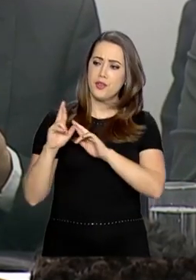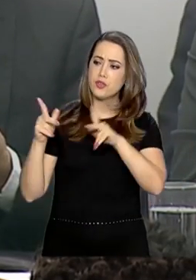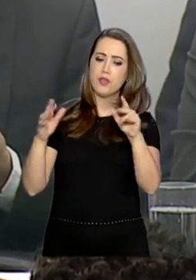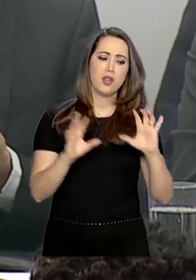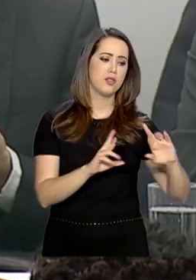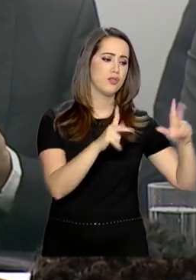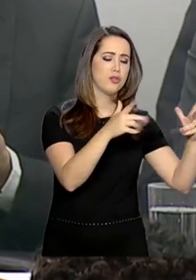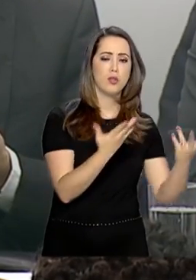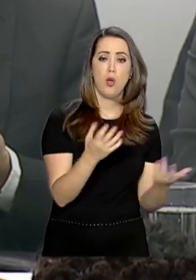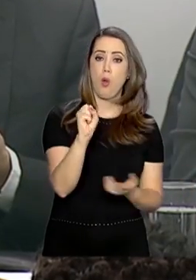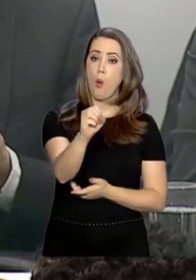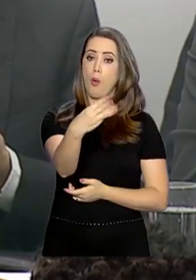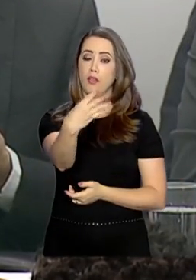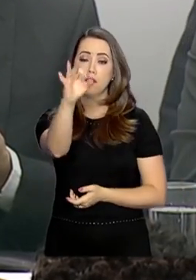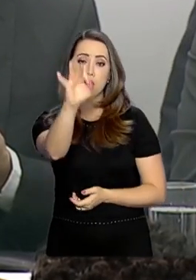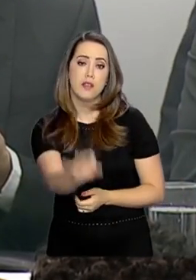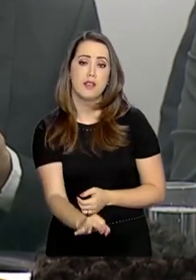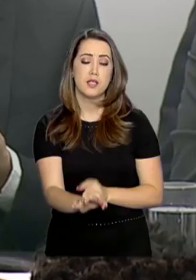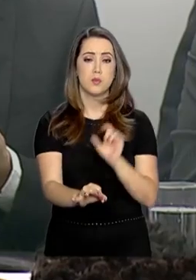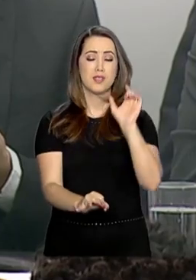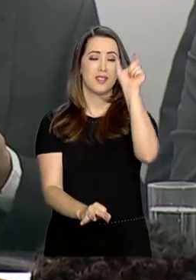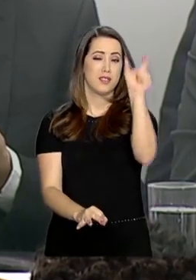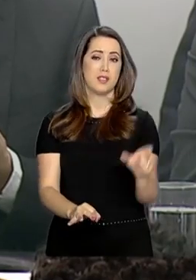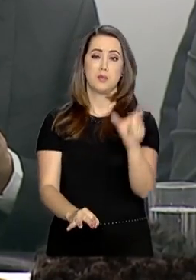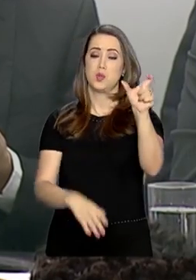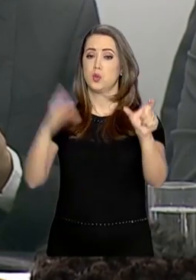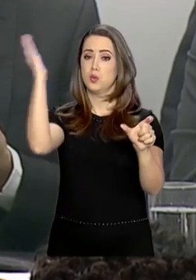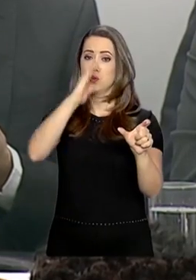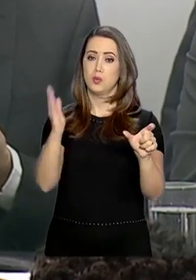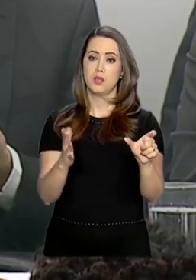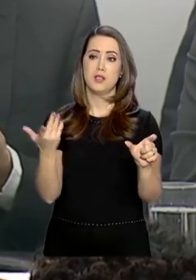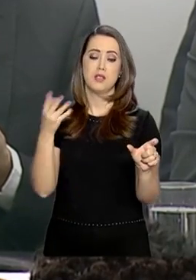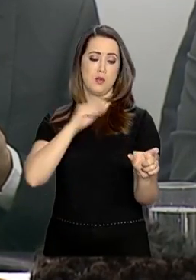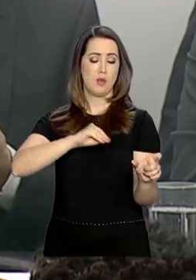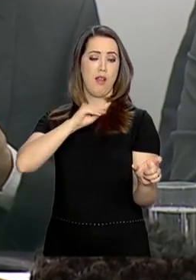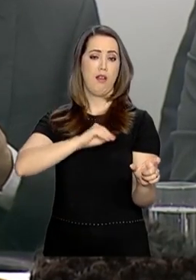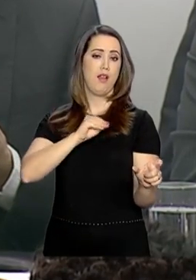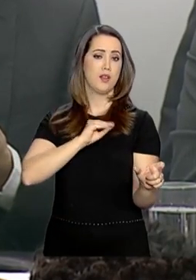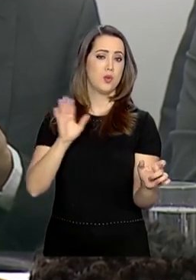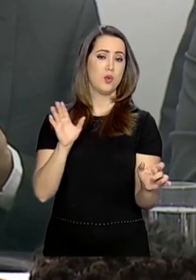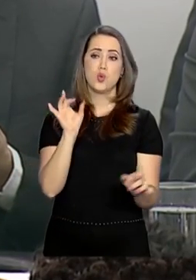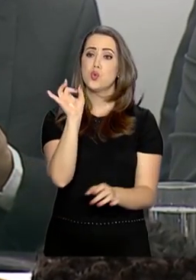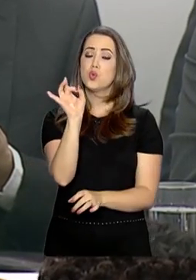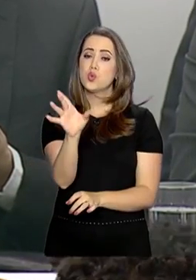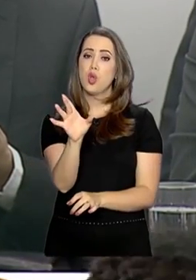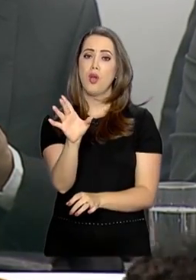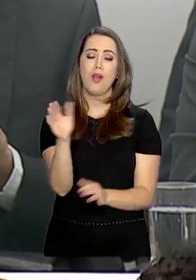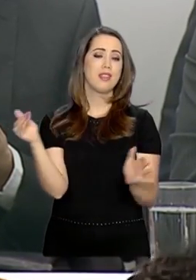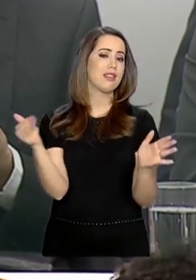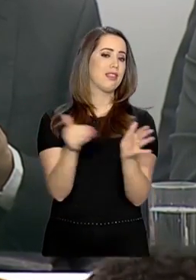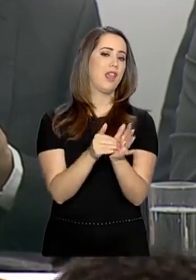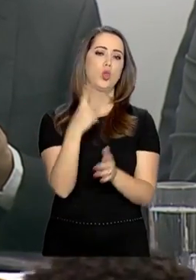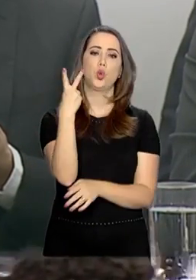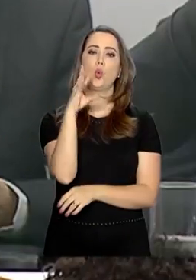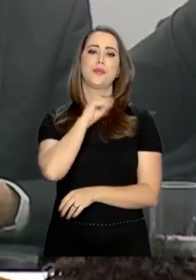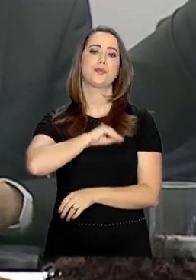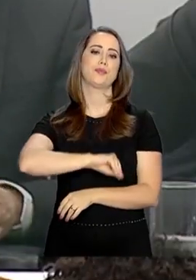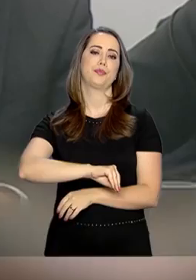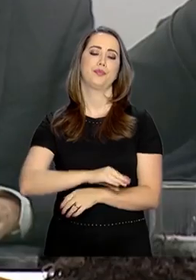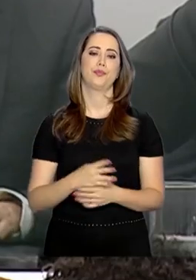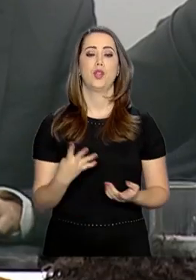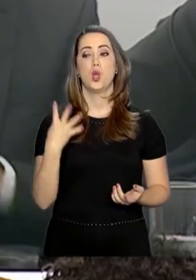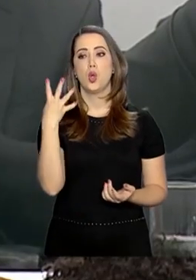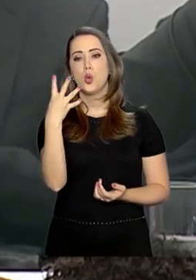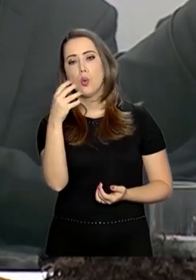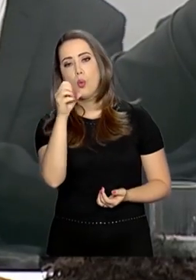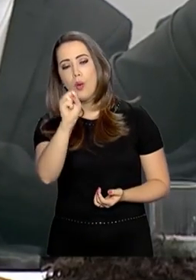desigualdades. 83% dos brasileiros ganham aposentadorias só até 2 salários mínimos.